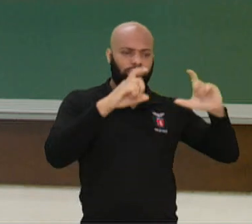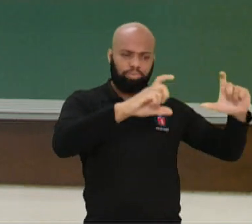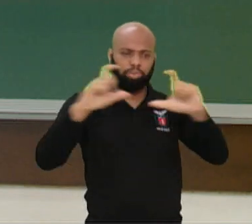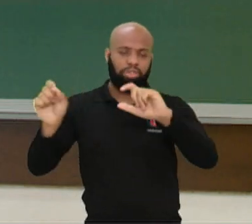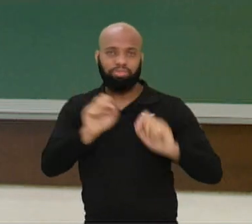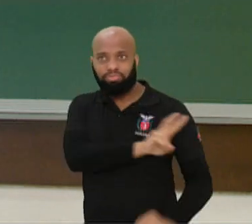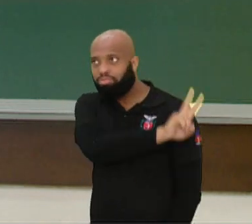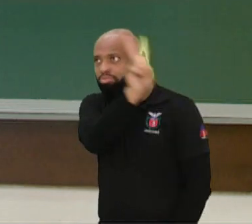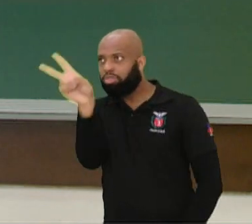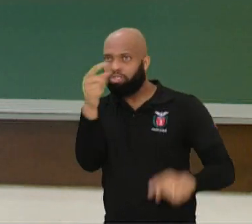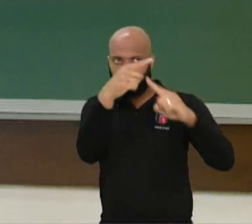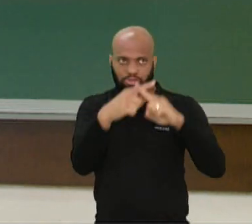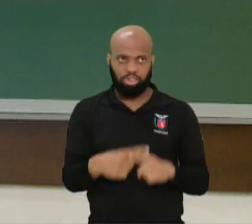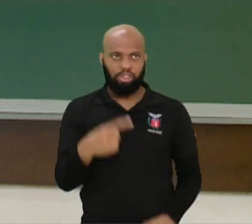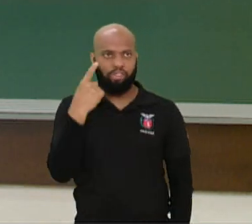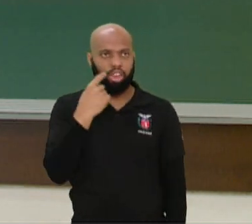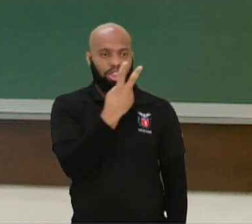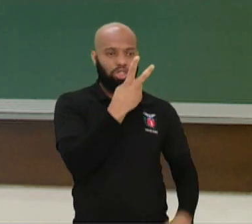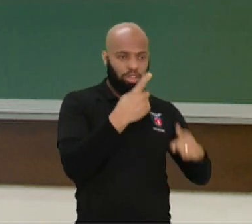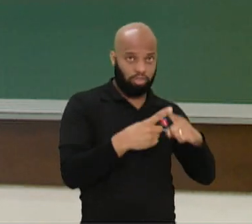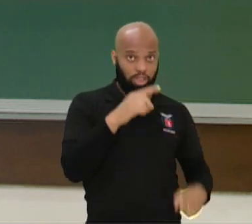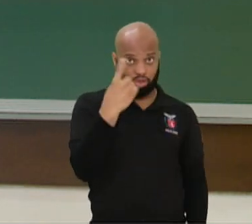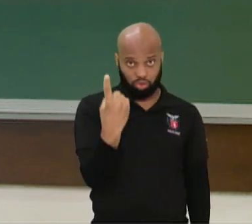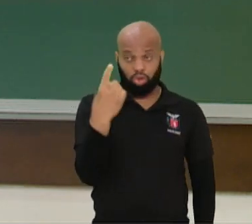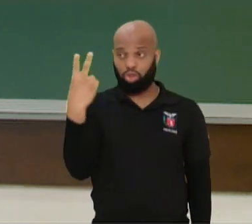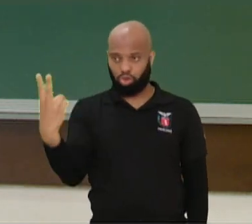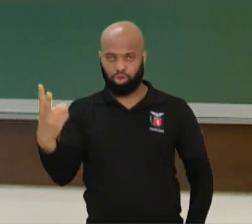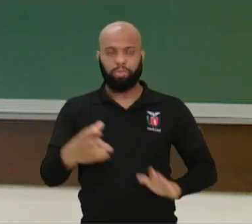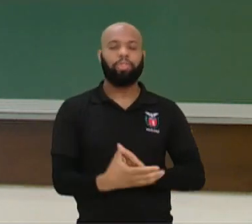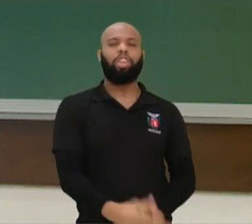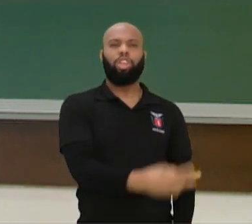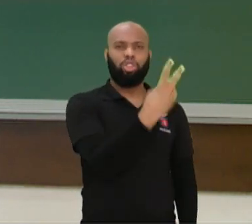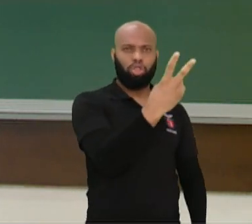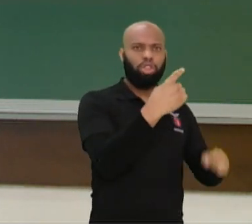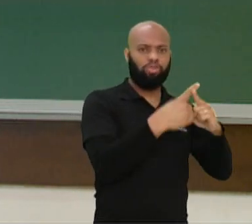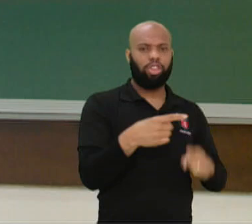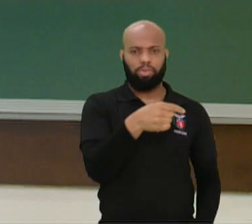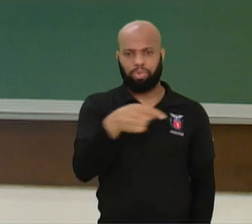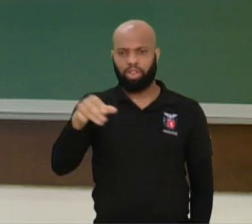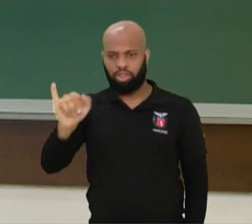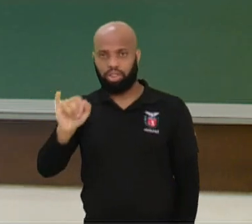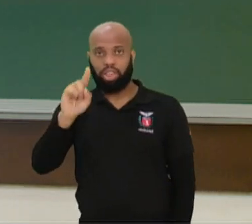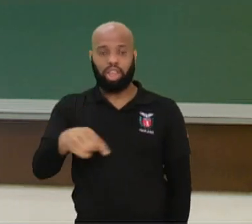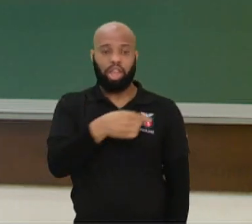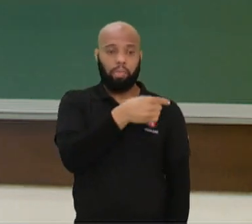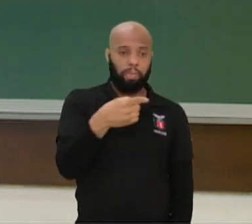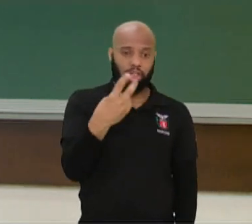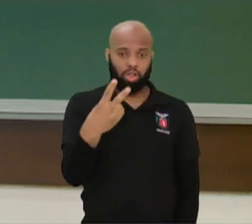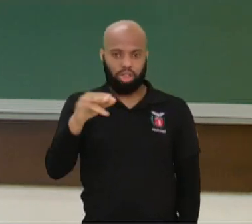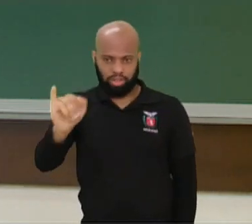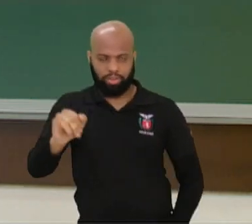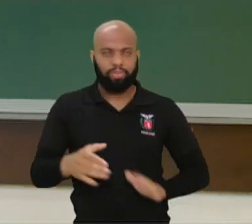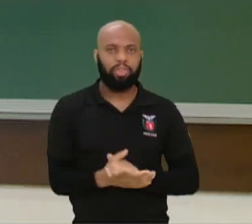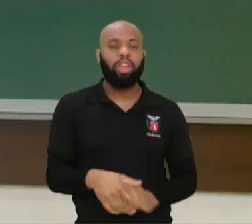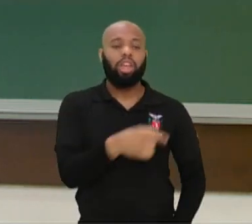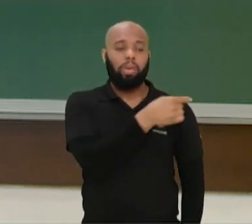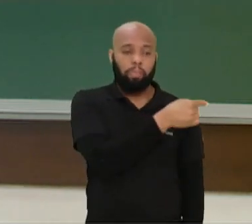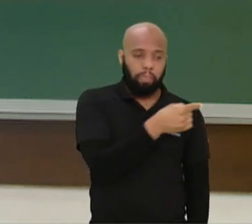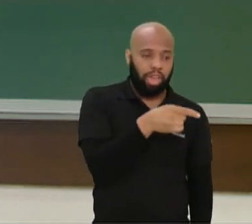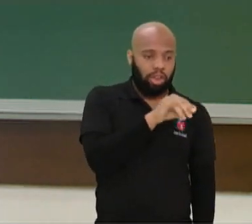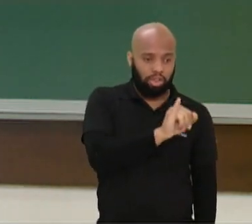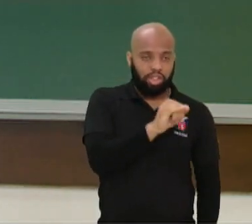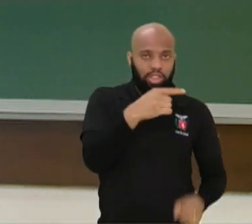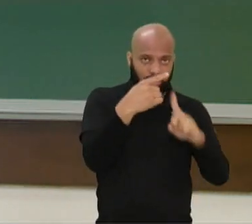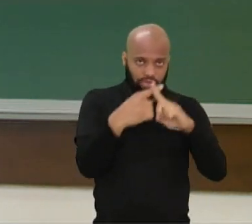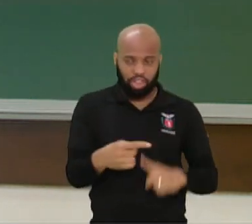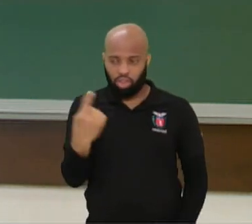2 vezes 1, 2, 2 vezes menos i, menos 2i, menos i